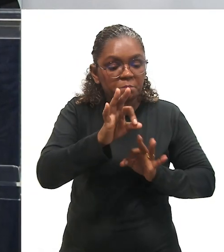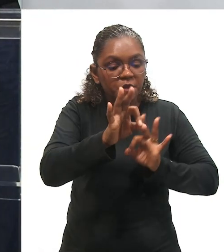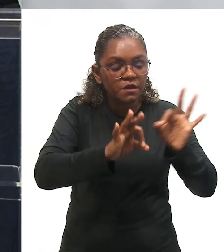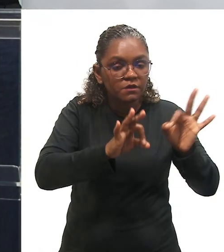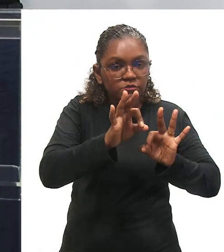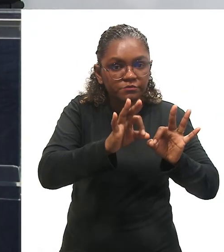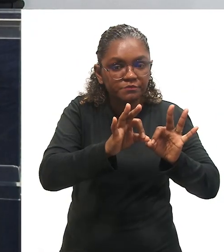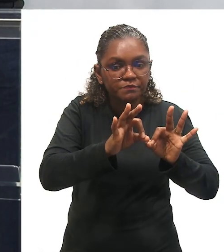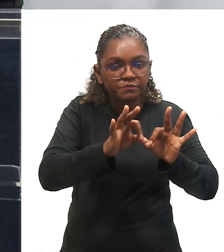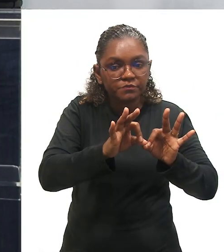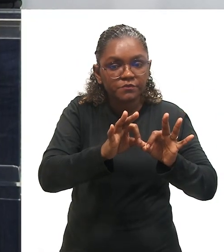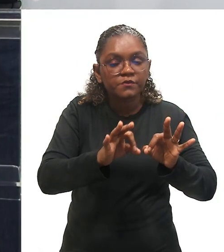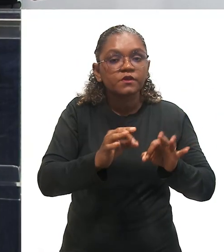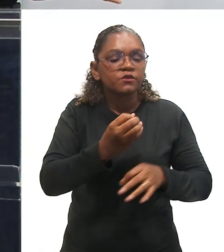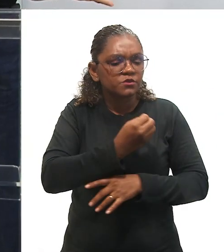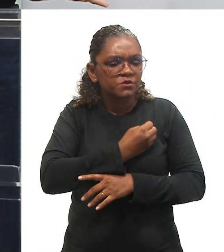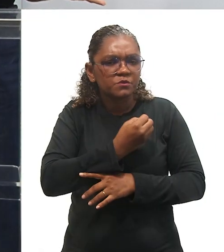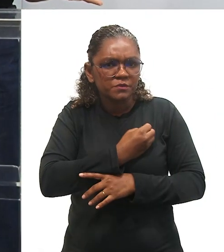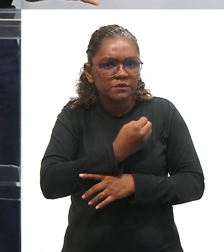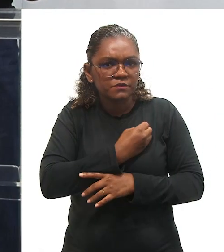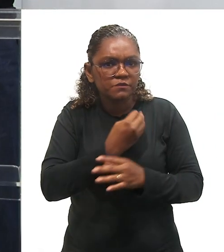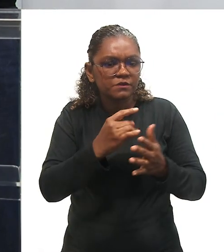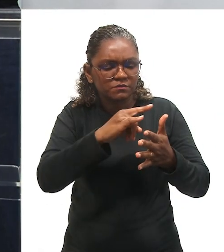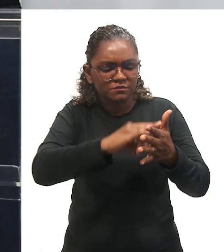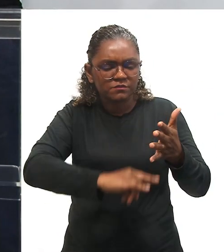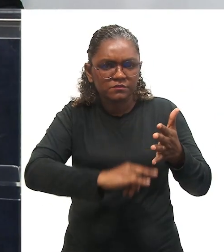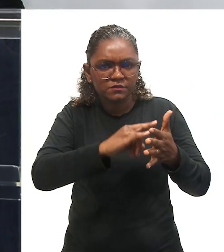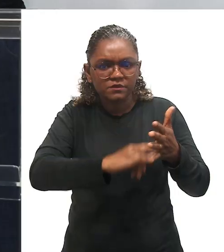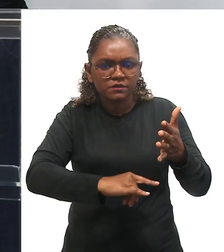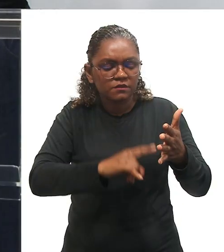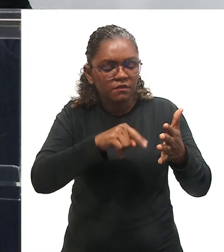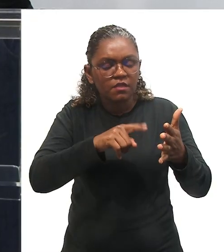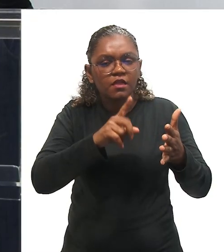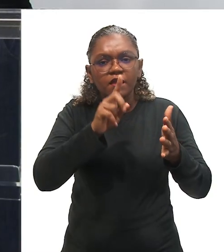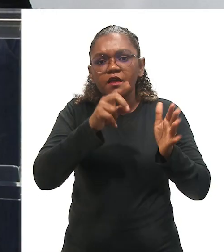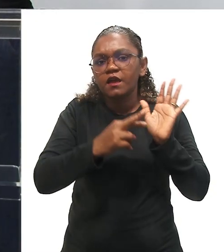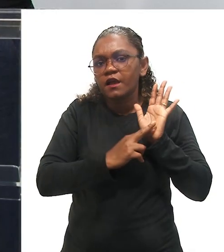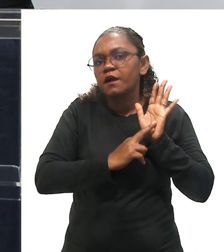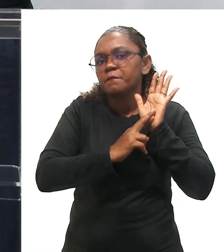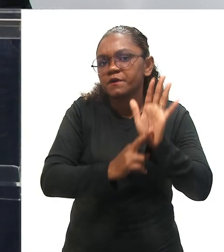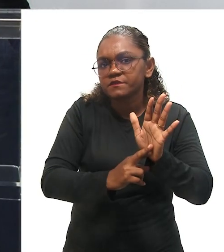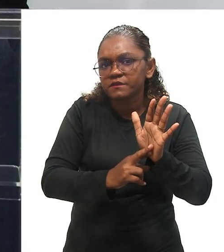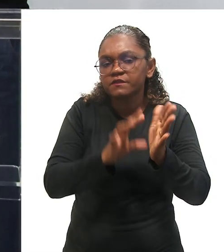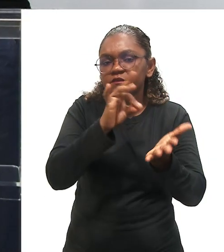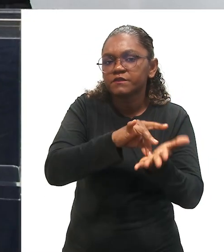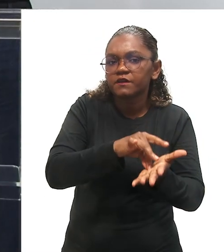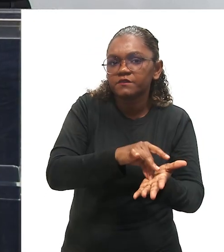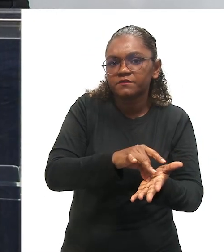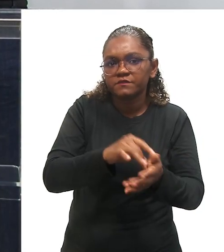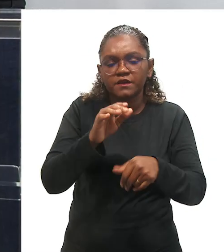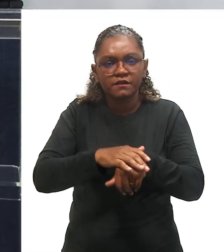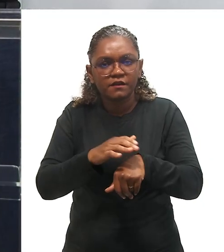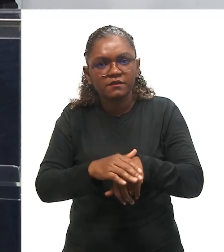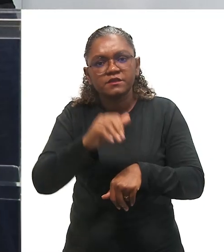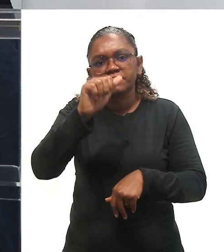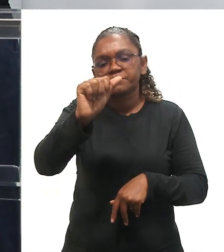contas, através daquelas numerações, ela representa algo, representa um fato, representa um ato. Então,